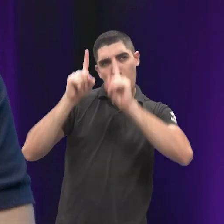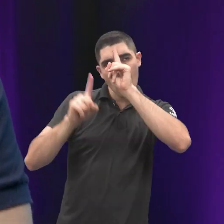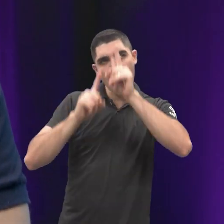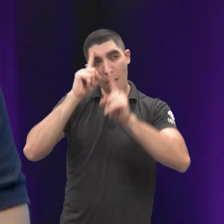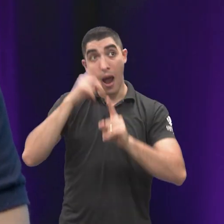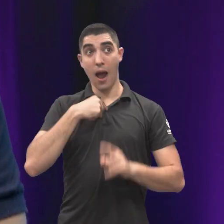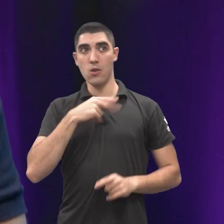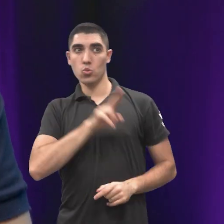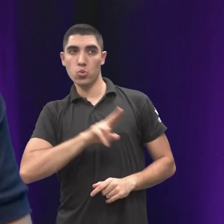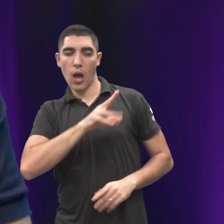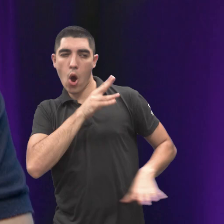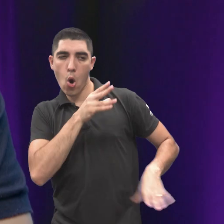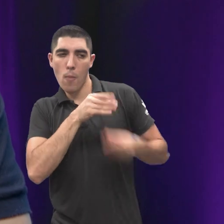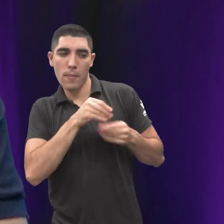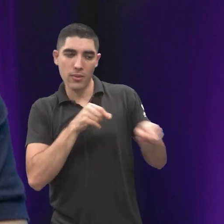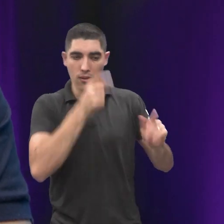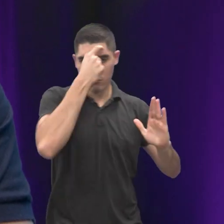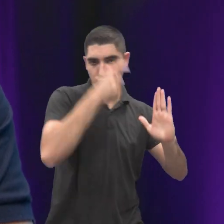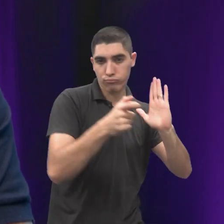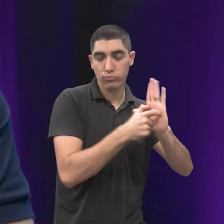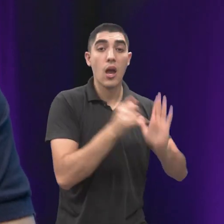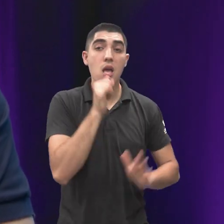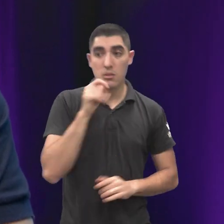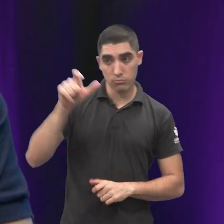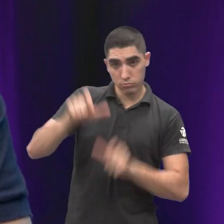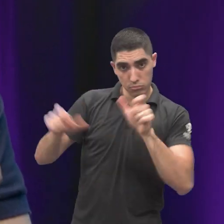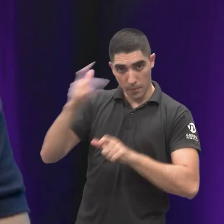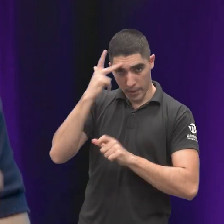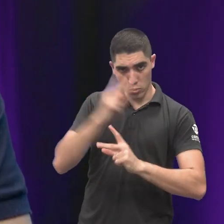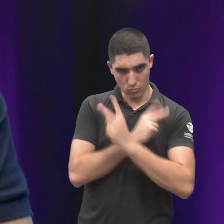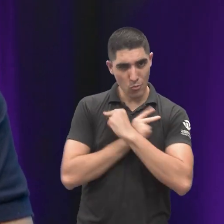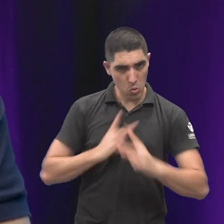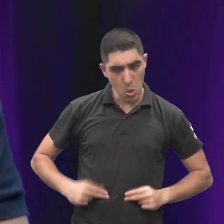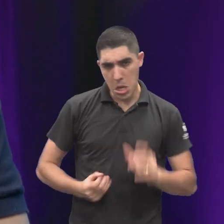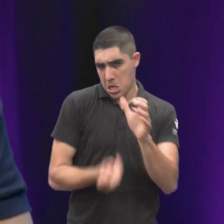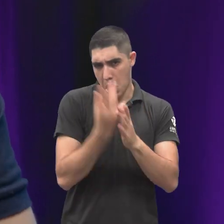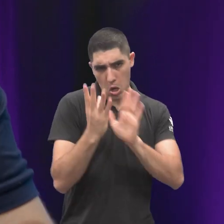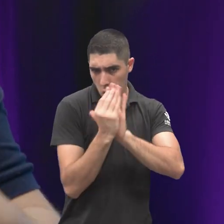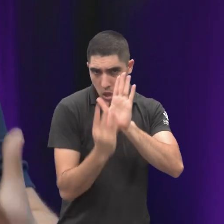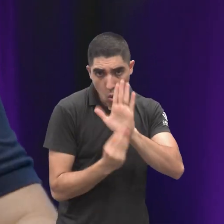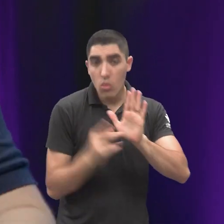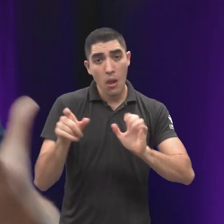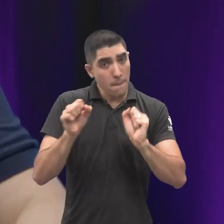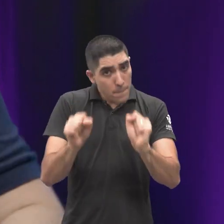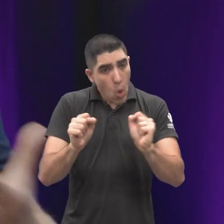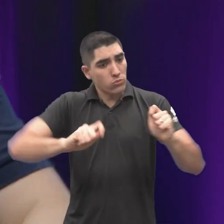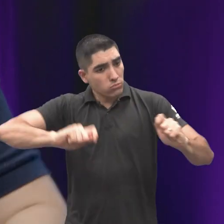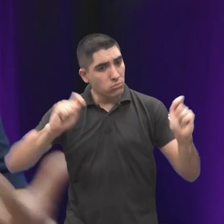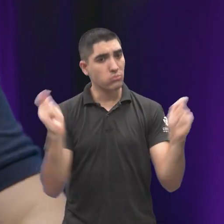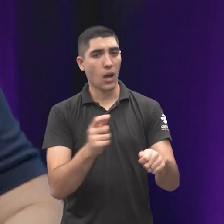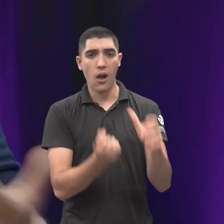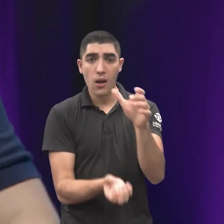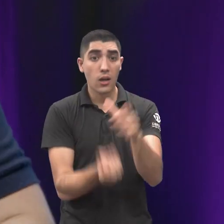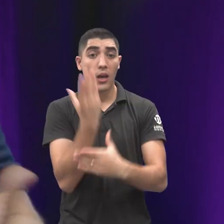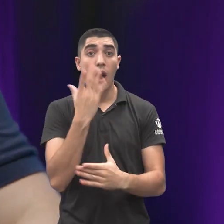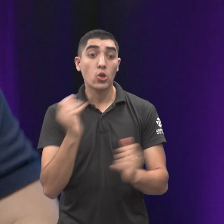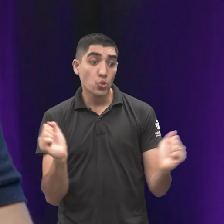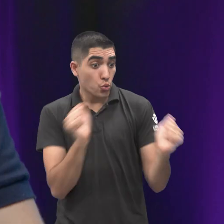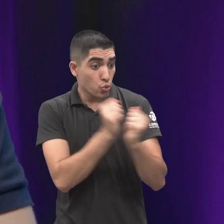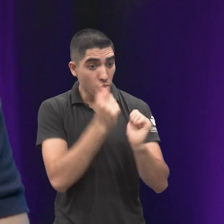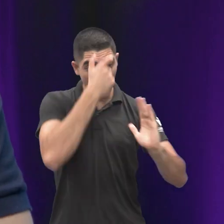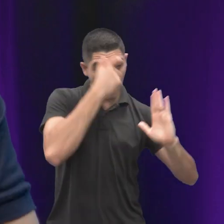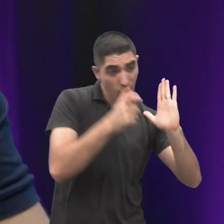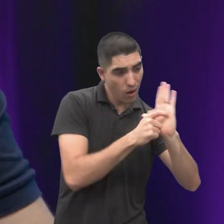os escritores, por exemplo, eles podem extrair um conteúdo valiosíssimo que vai aperfeiçoar o material que eles já têm o